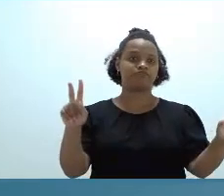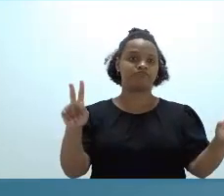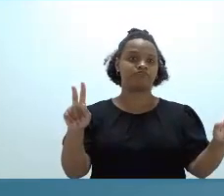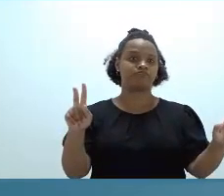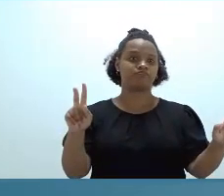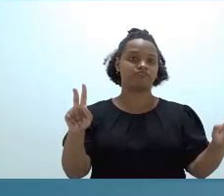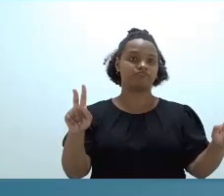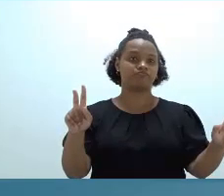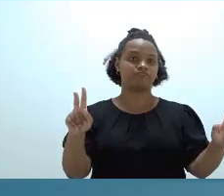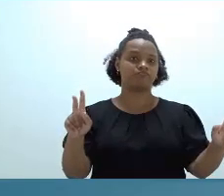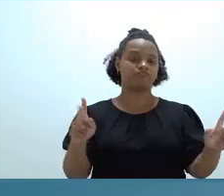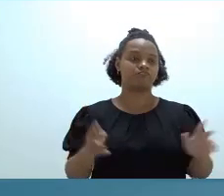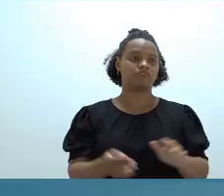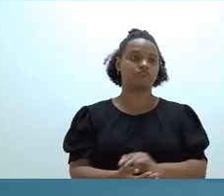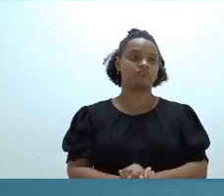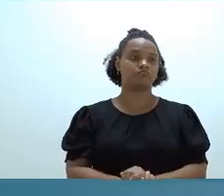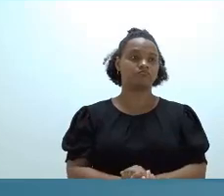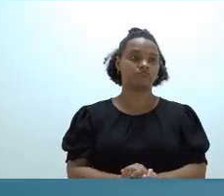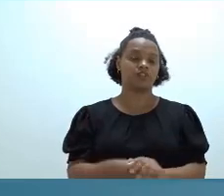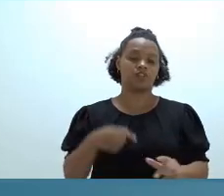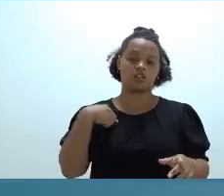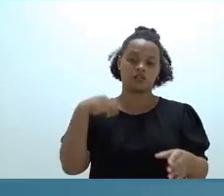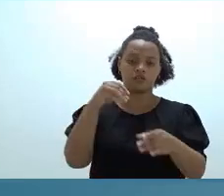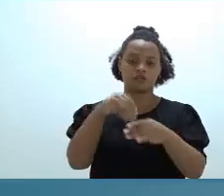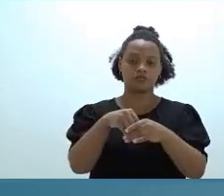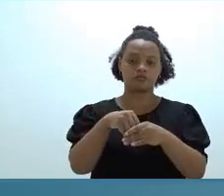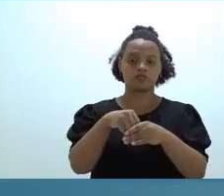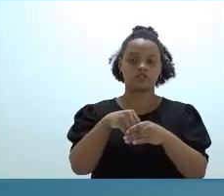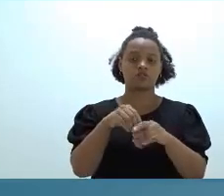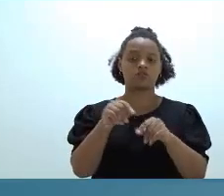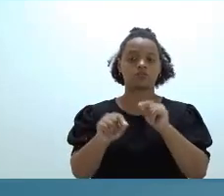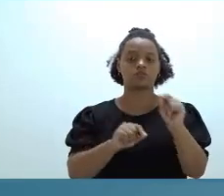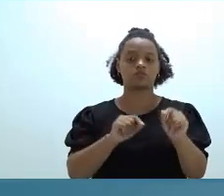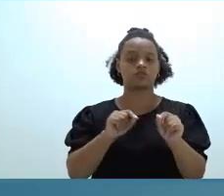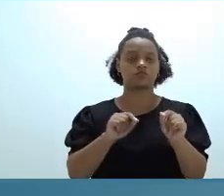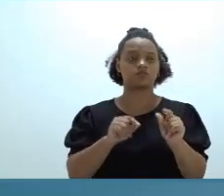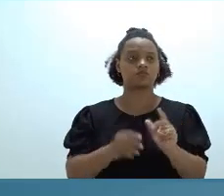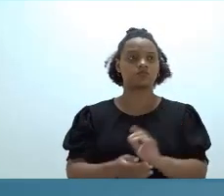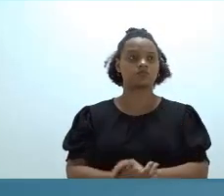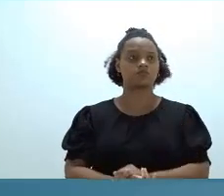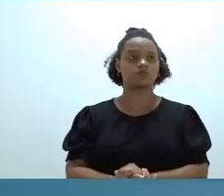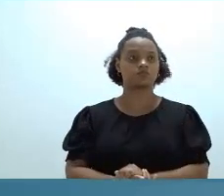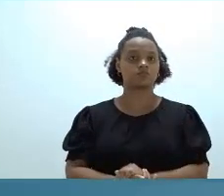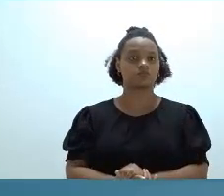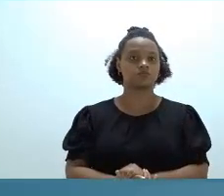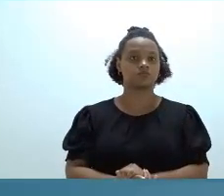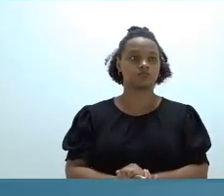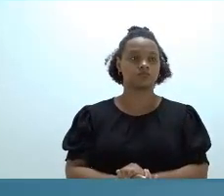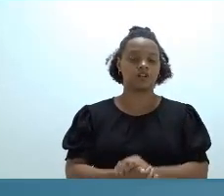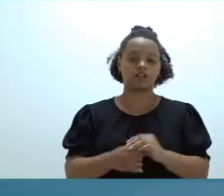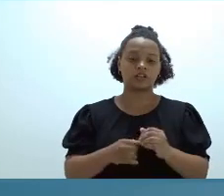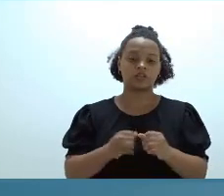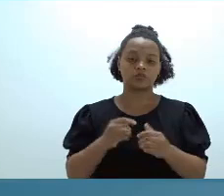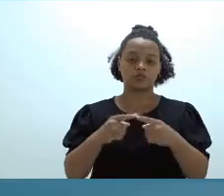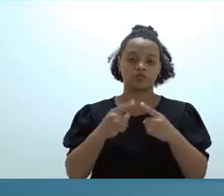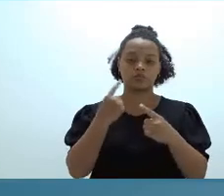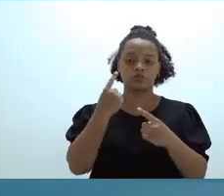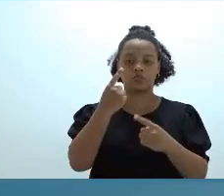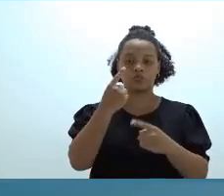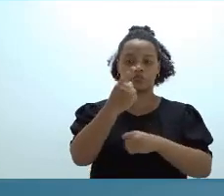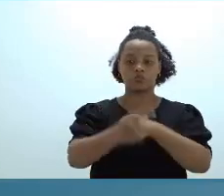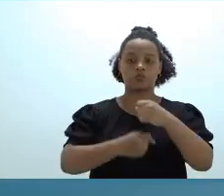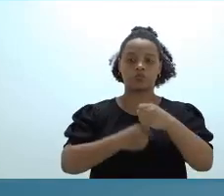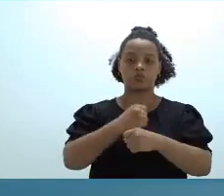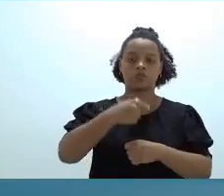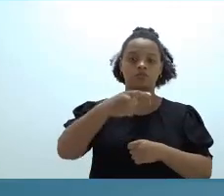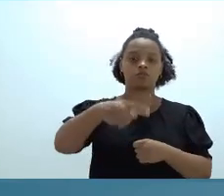Eu disse no meu voto. Ocorre que no caso, no ano seguinte a esse precedente, que foi citado pelo desembargador